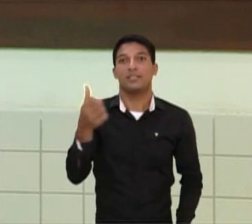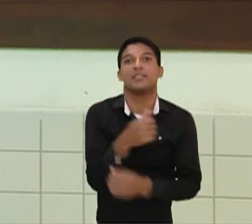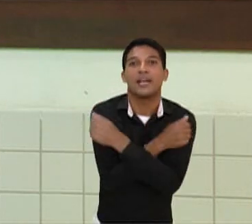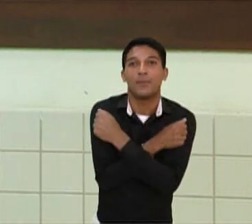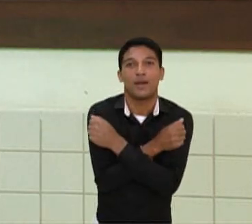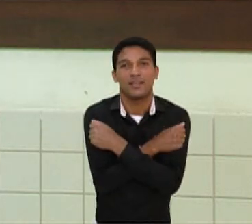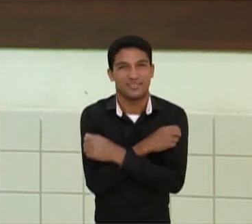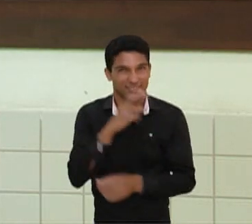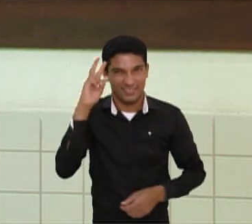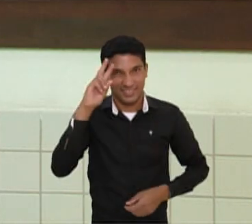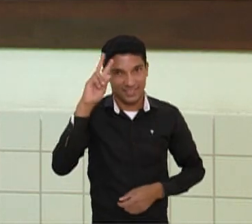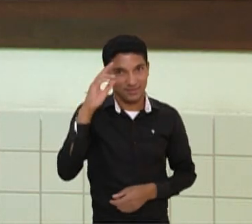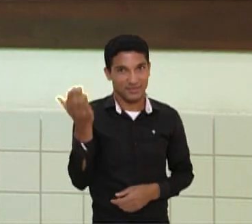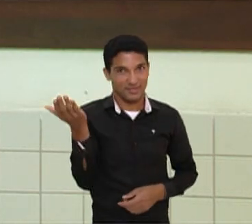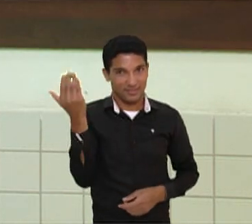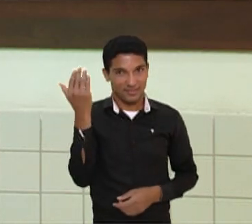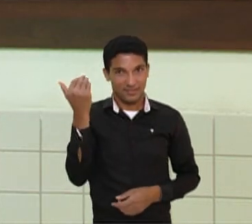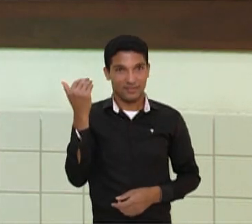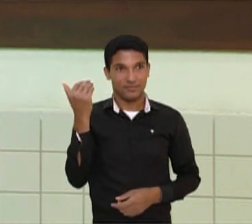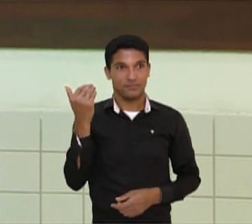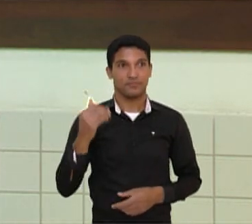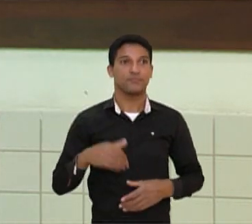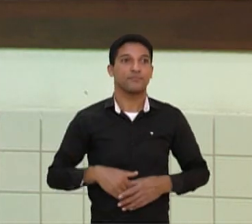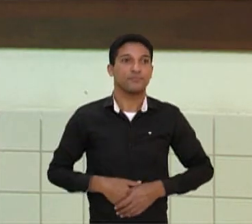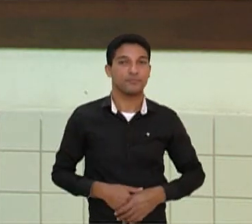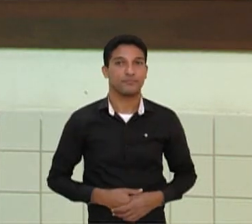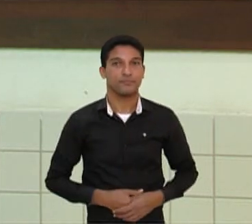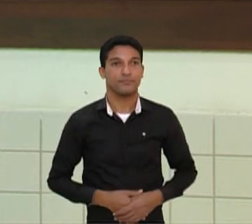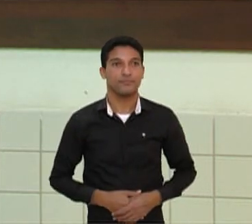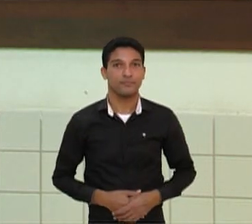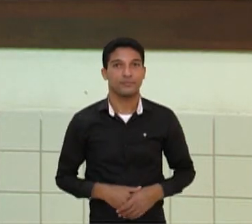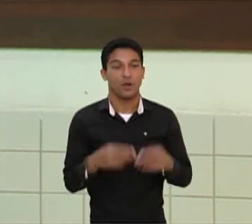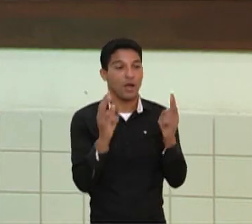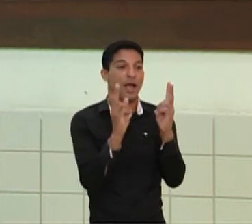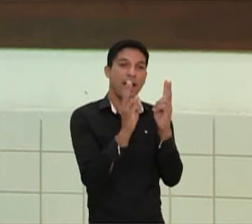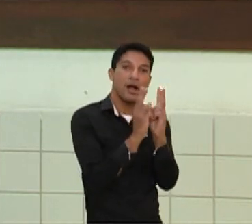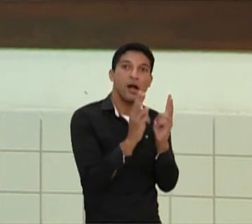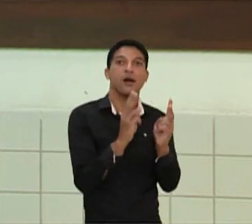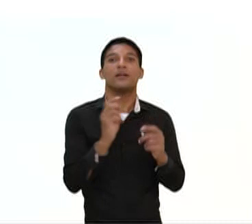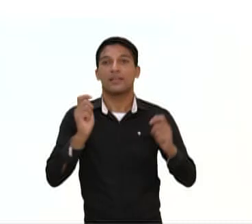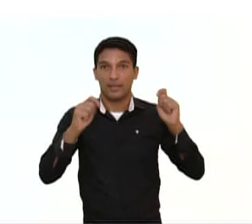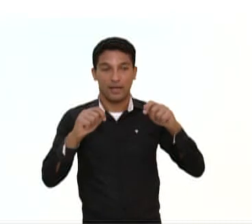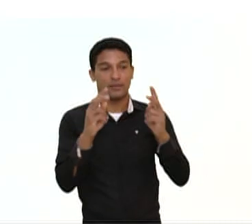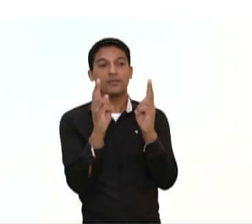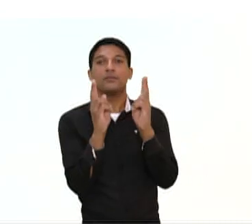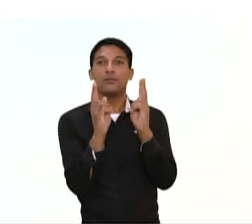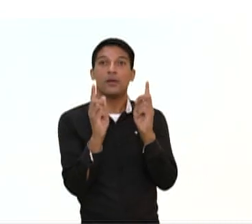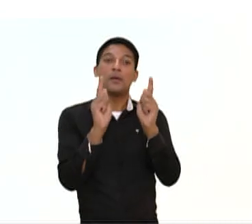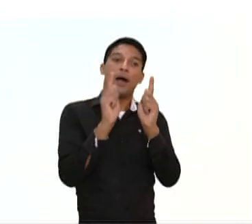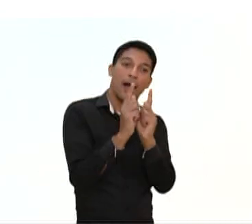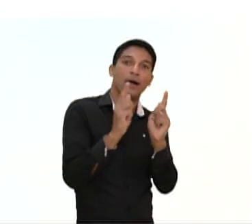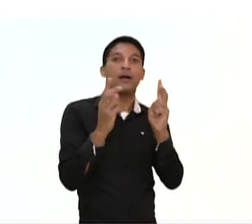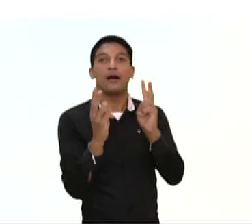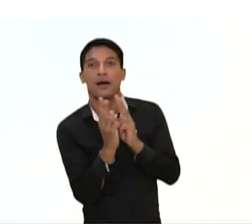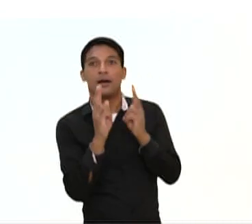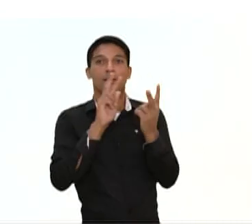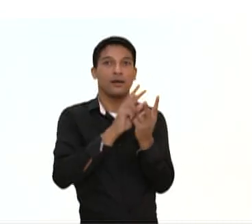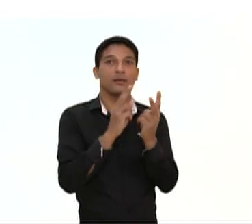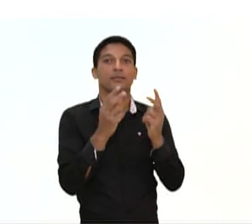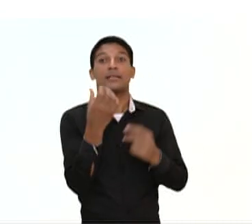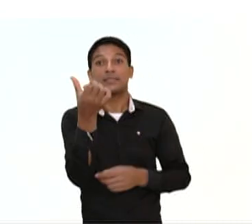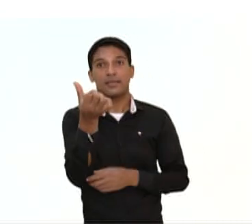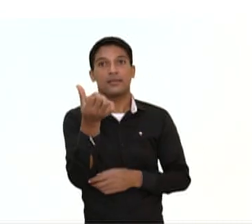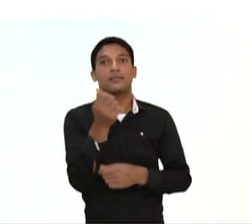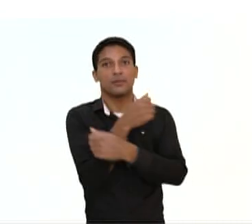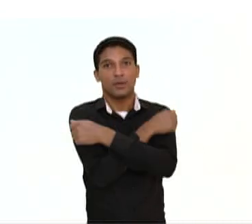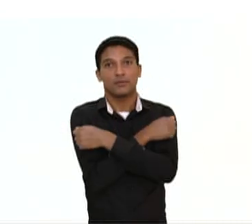no desenho anteriormente, tá? No mapa que eu tinha feito com todas as possibilidades. Aqui eu deixei calculadinho para vocês, tá? Para quem acessar